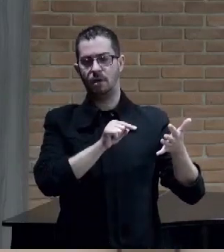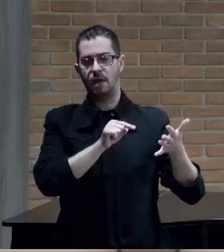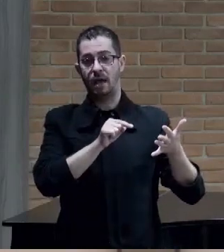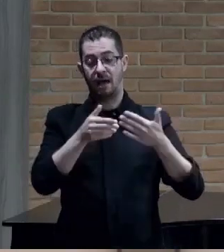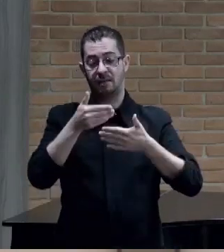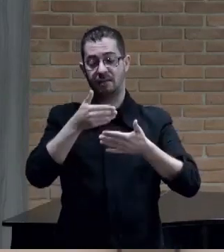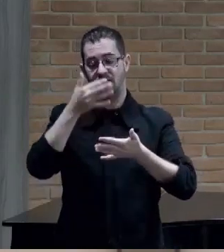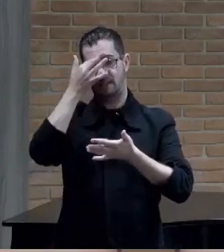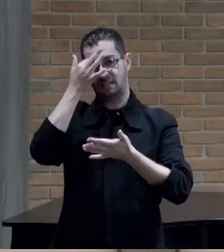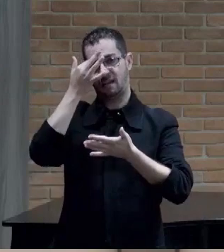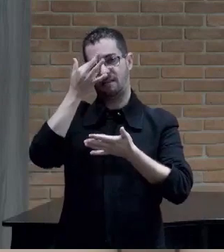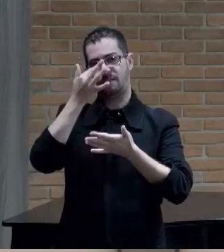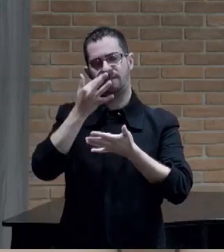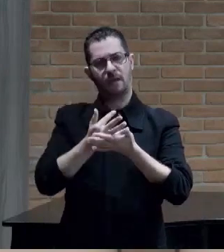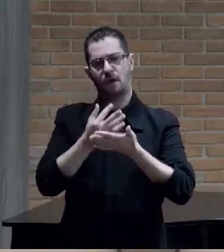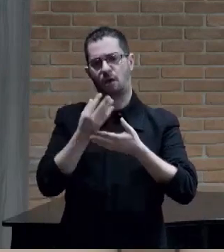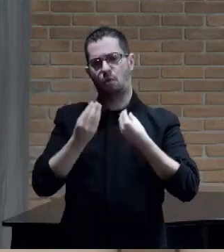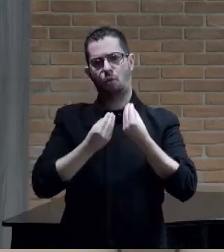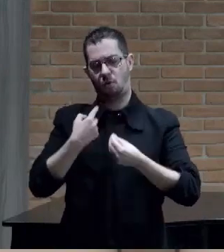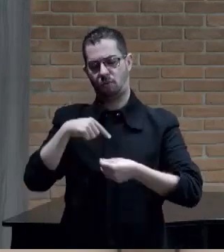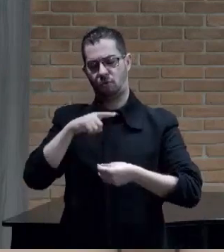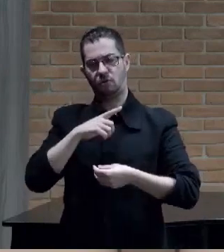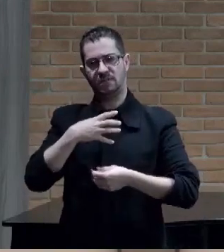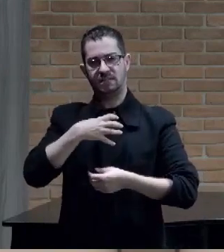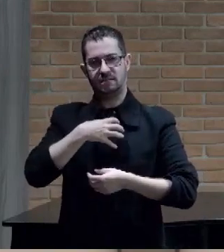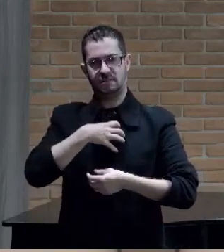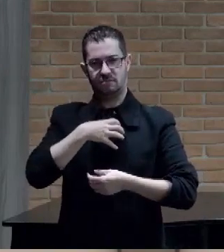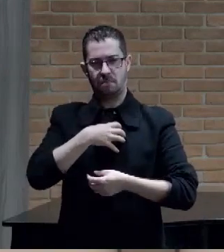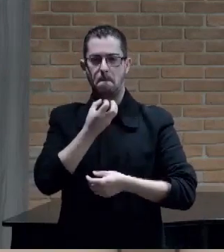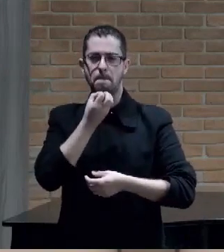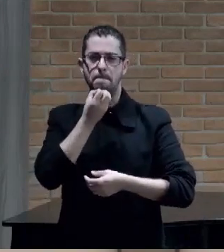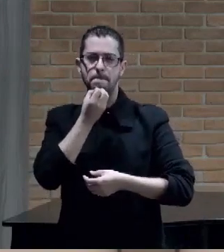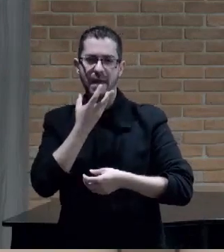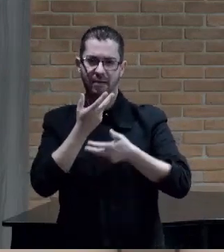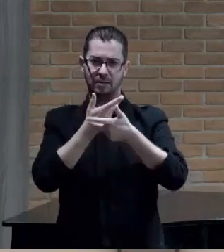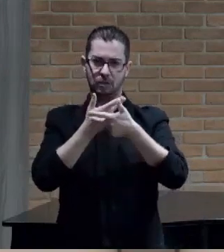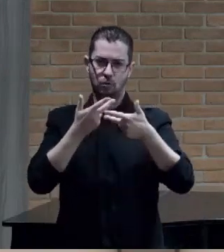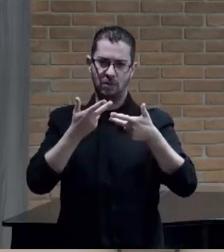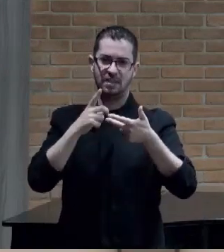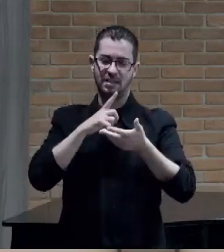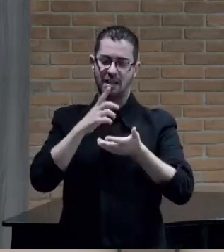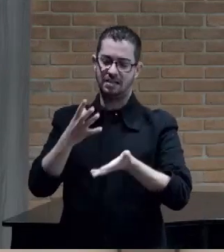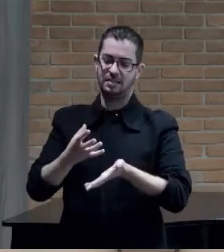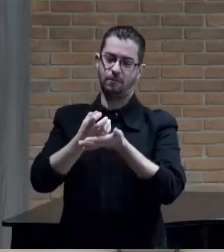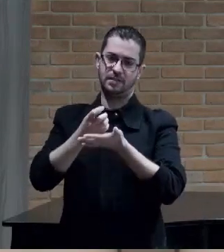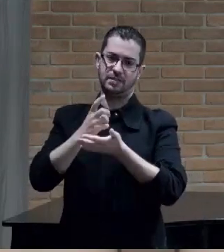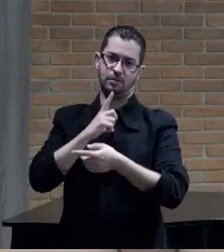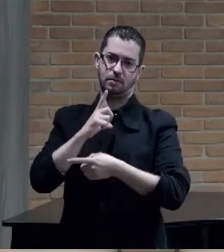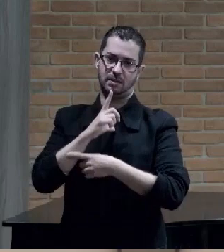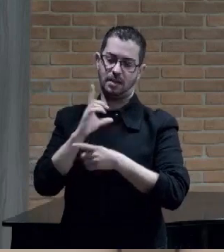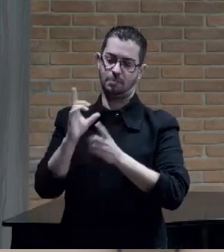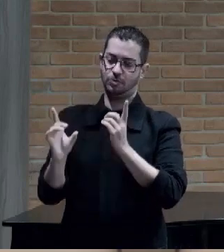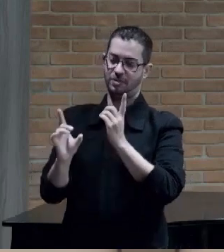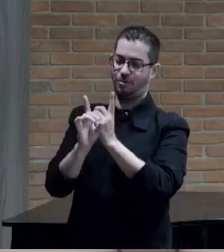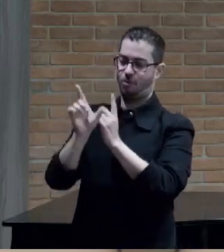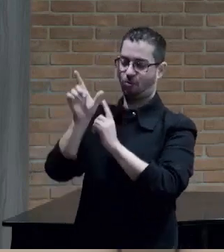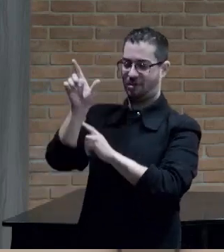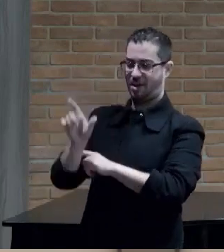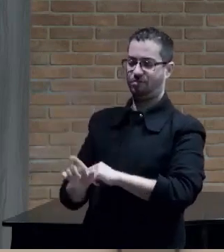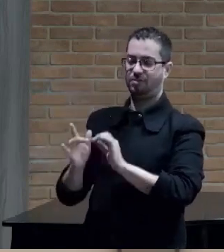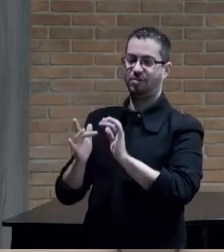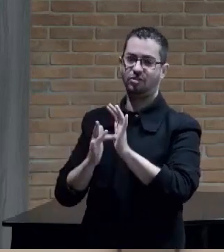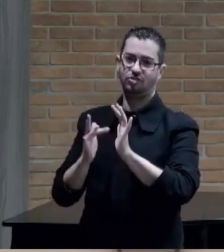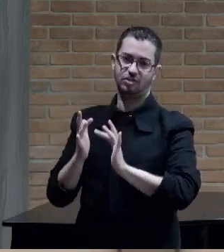fé, nós nos beneficiamos da redenção que nós encontramos em Cristo. Essas duas coisas